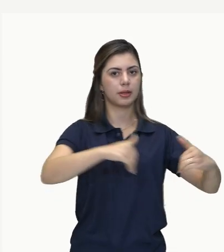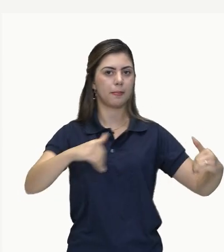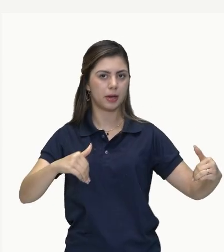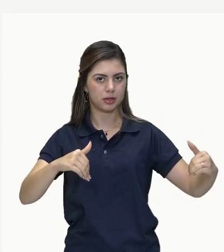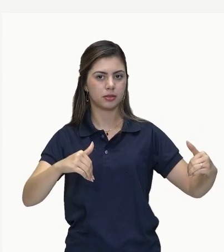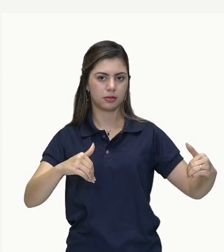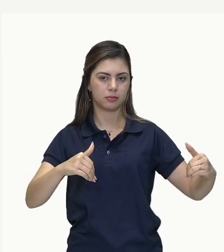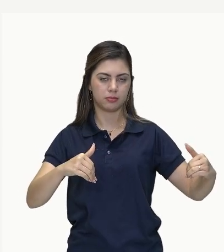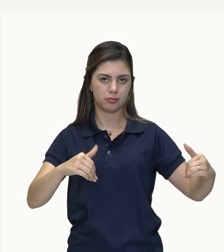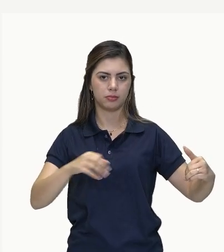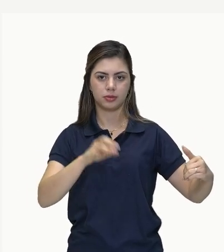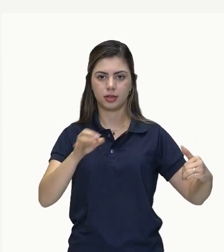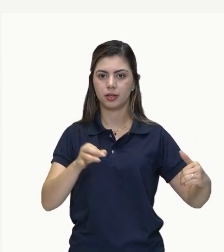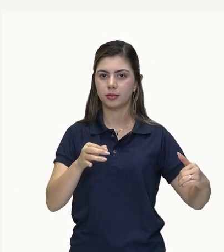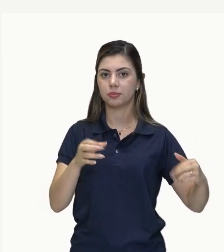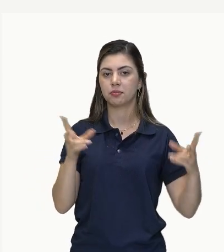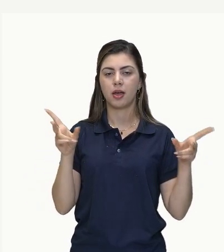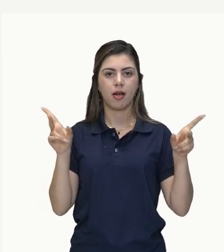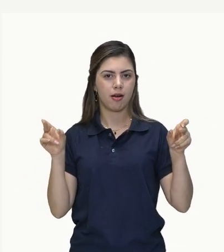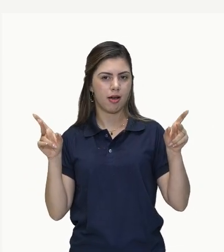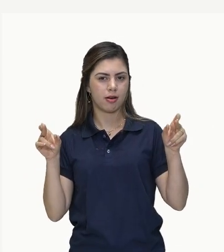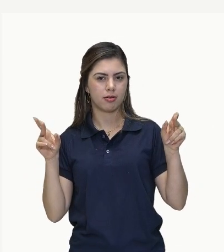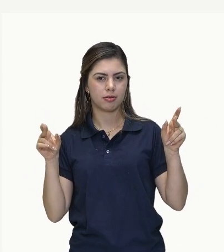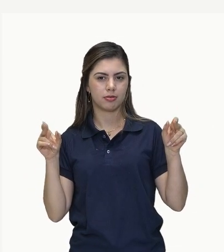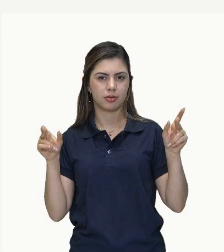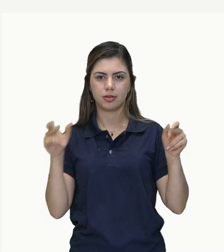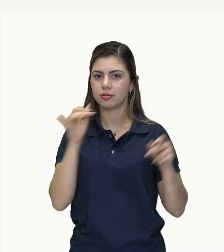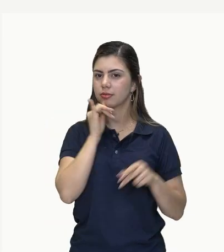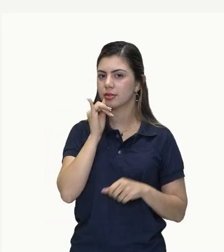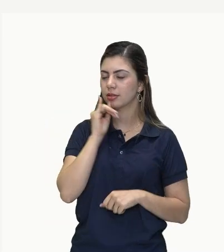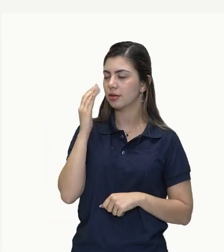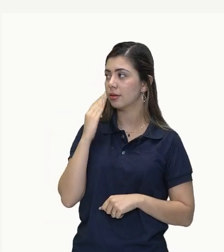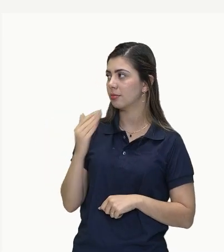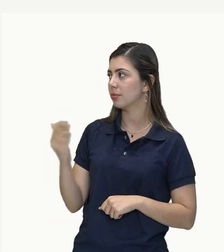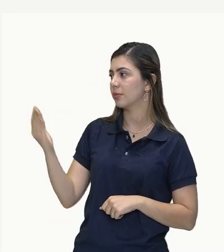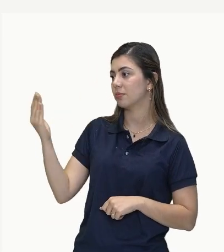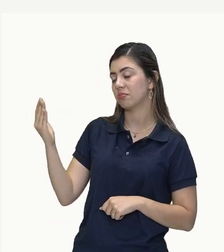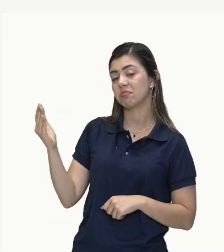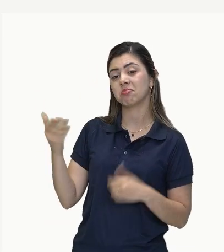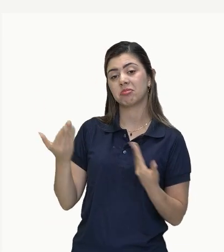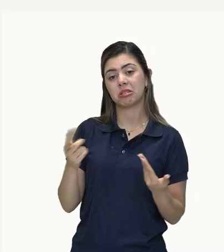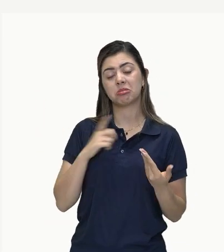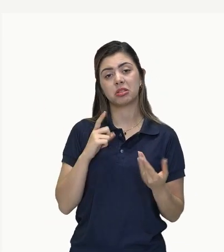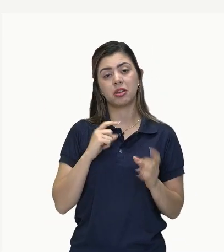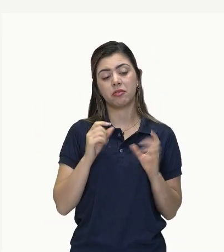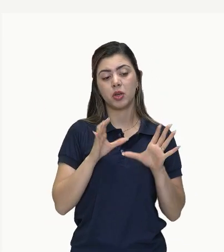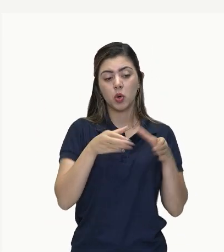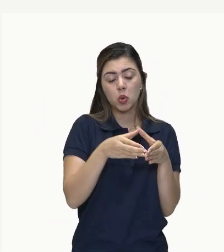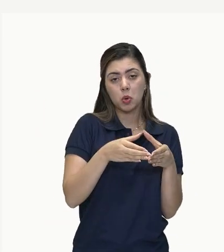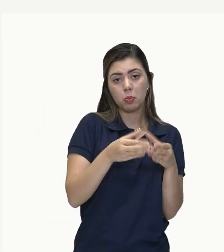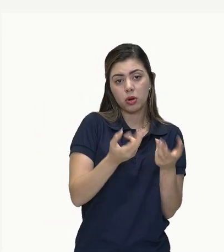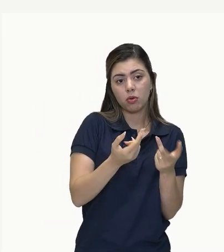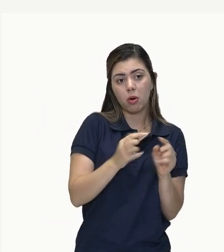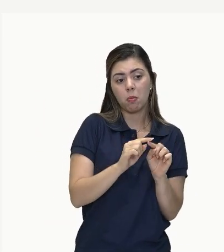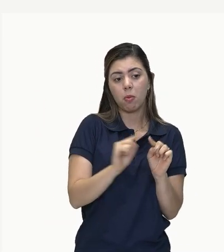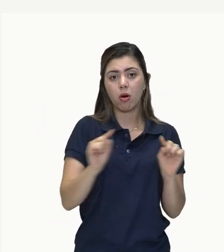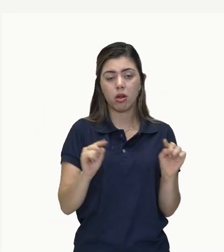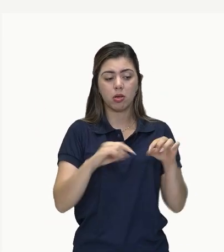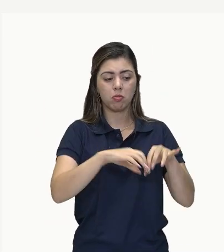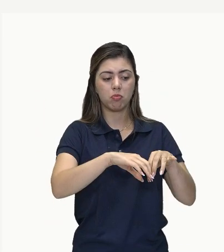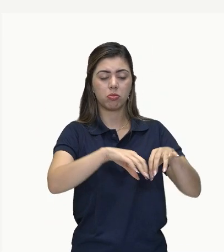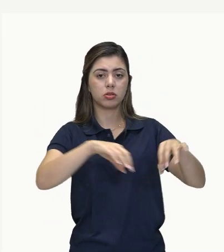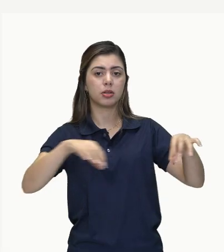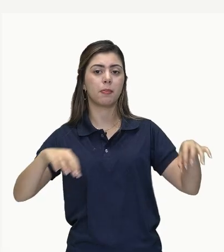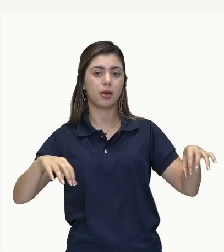exemplo, né, esse caranguejo que estava aqui, e aí por algum motivo, ó, eles foram separados por uma barreira geográfica, né?